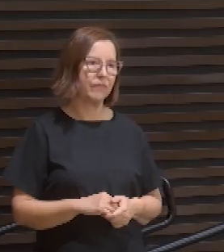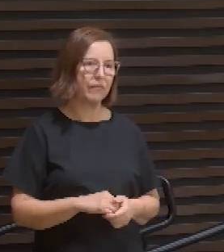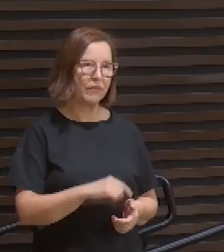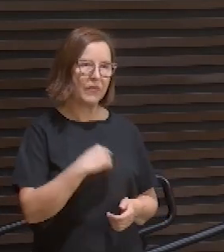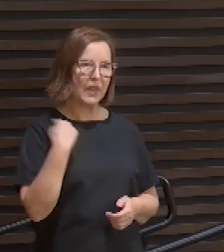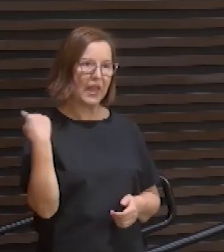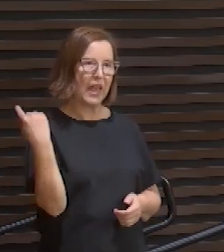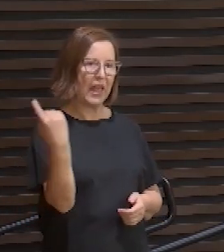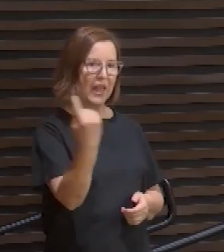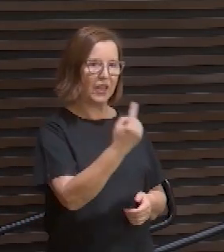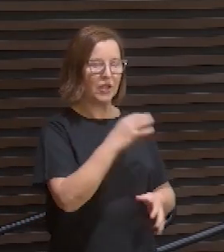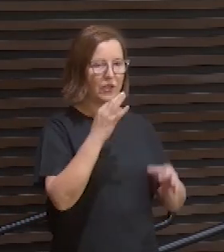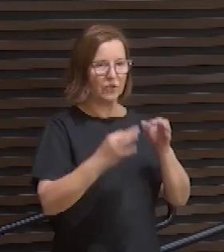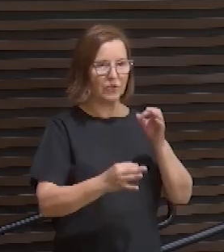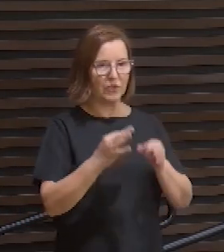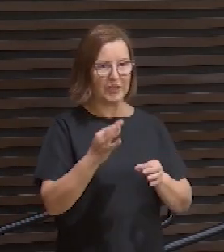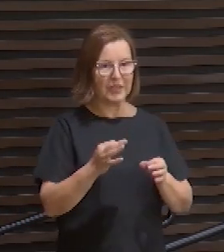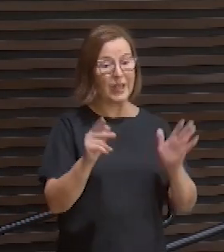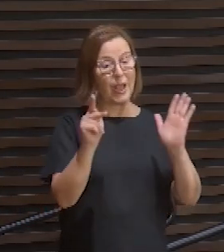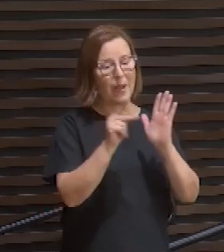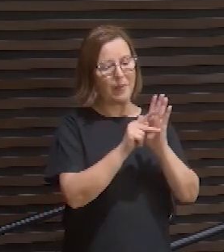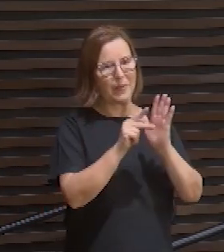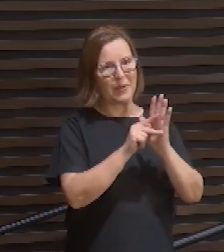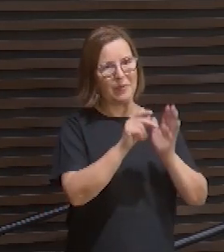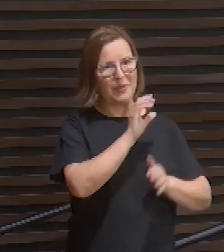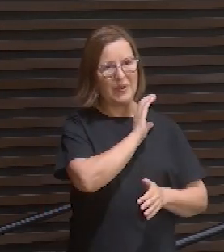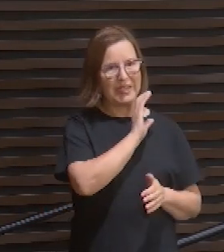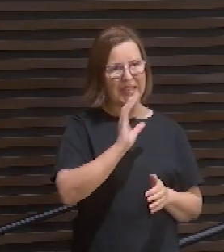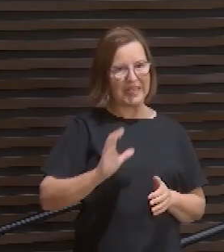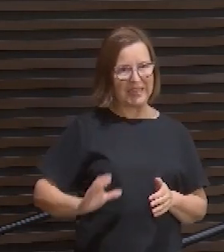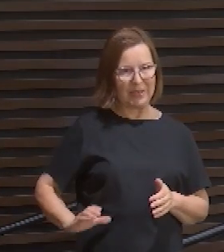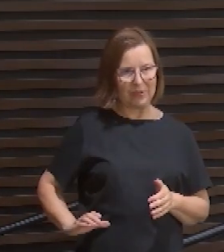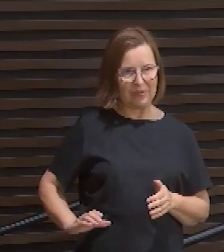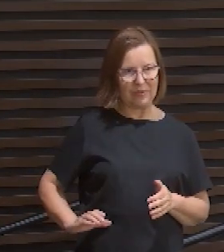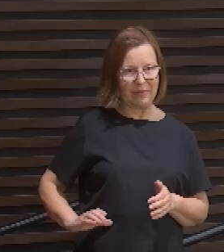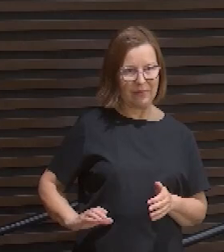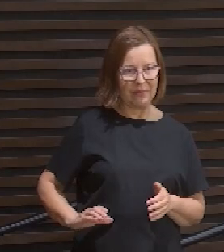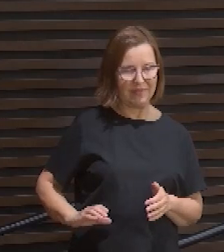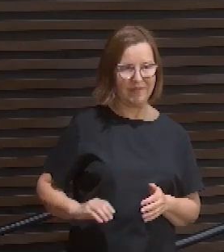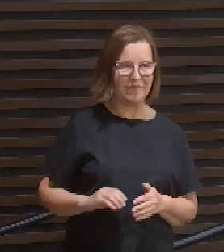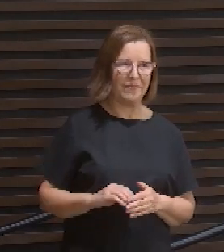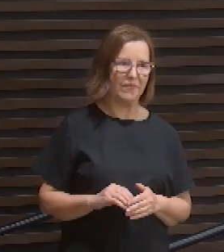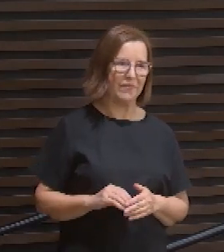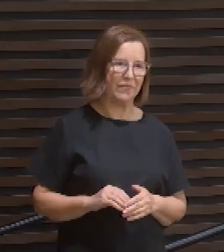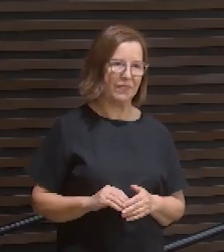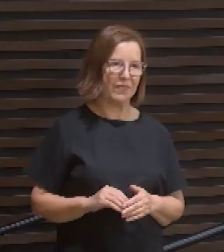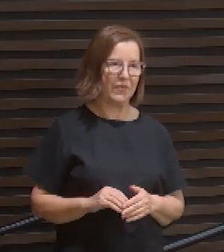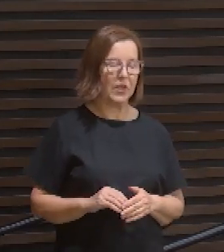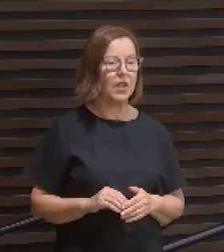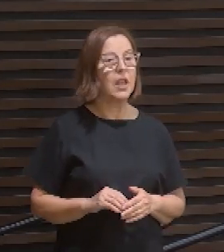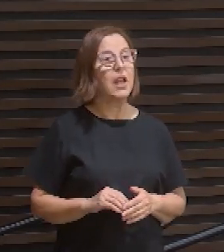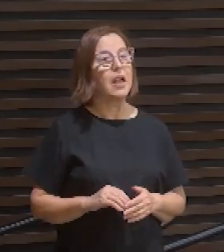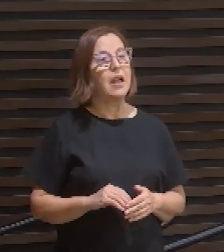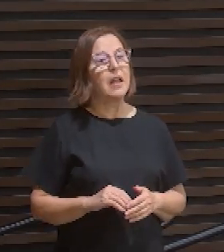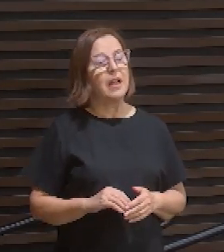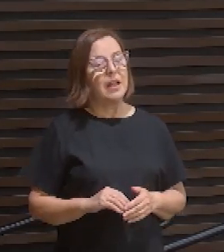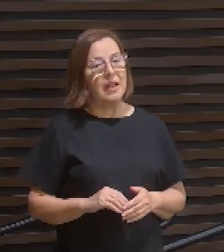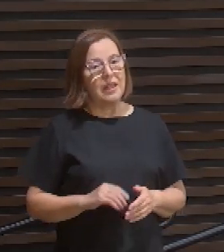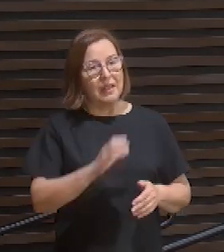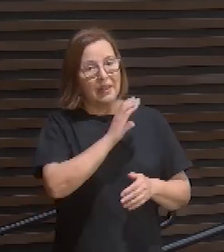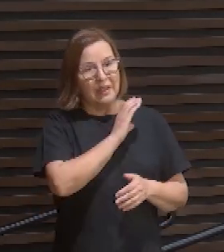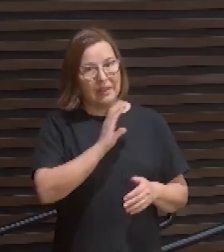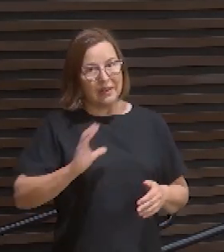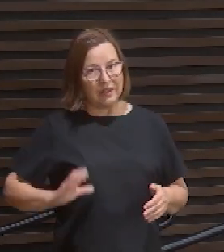meus irmãos, é o próprio Cristo. Então, ele precisa ser ressuscitado para que então